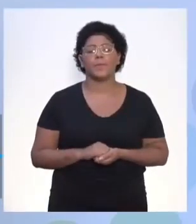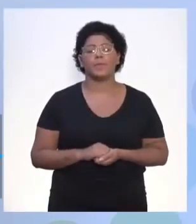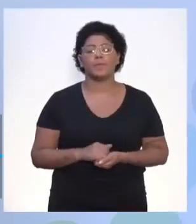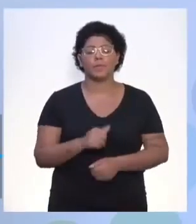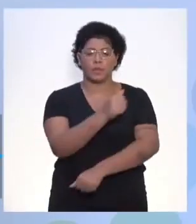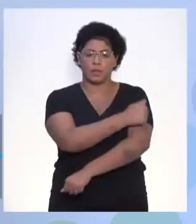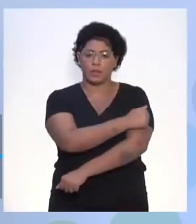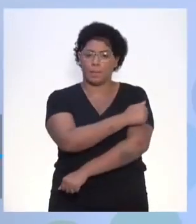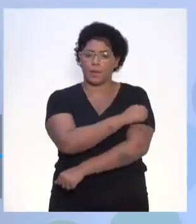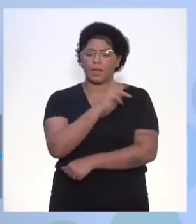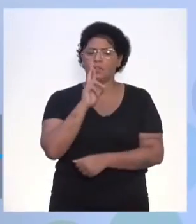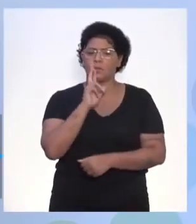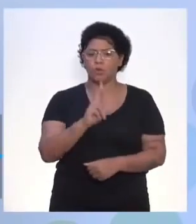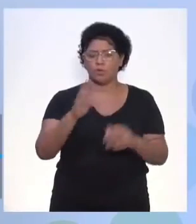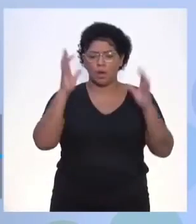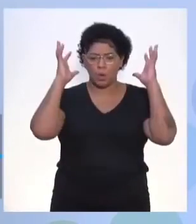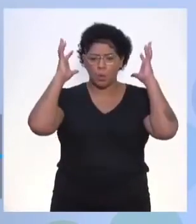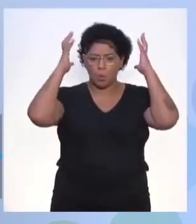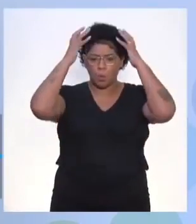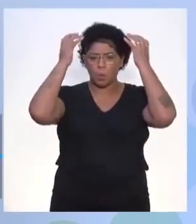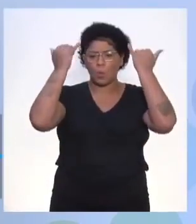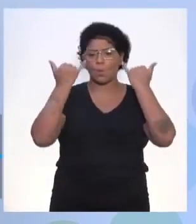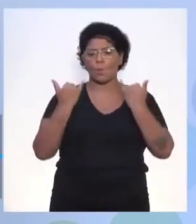cabelo curtinho, legal e magro.